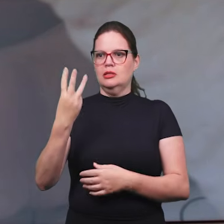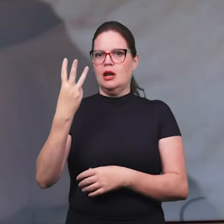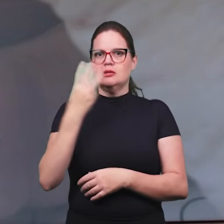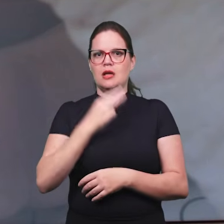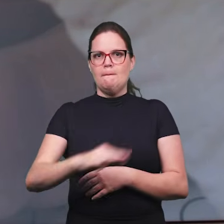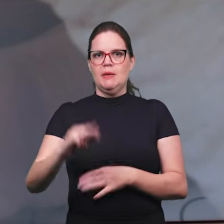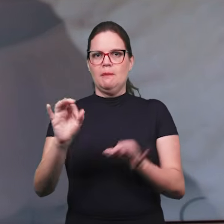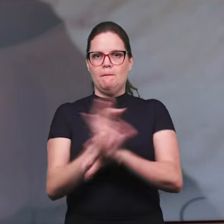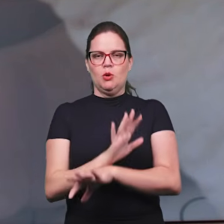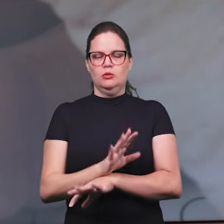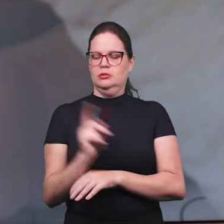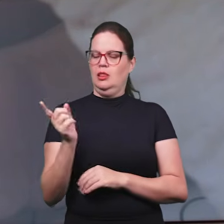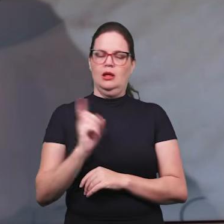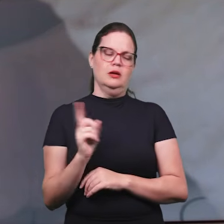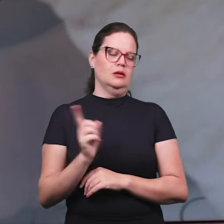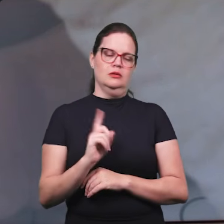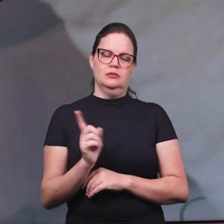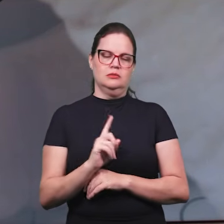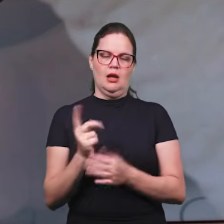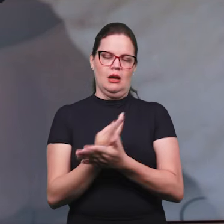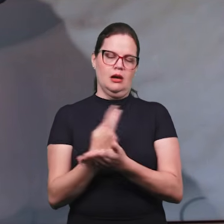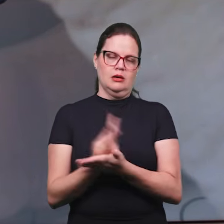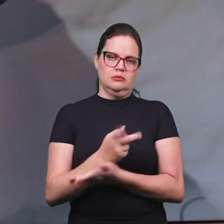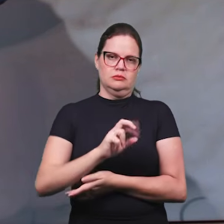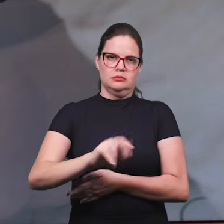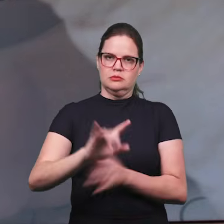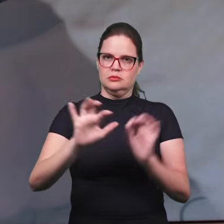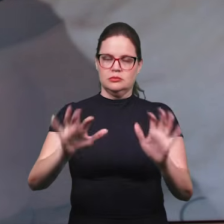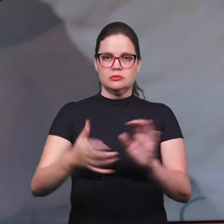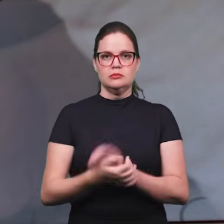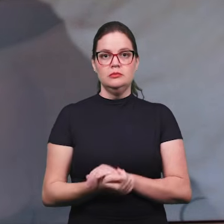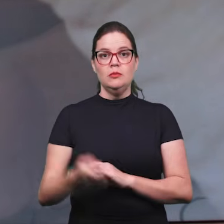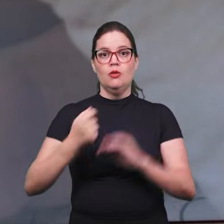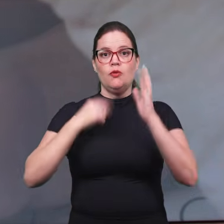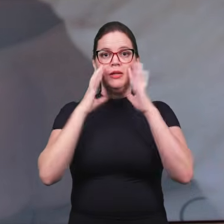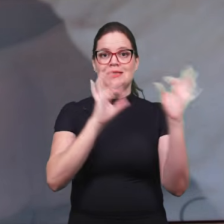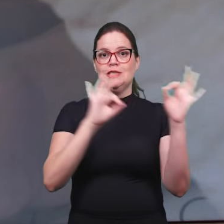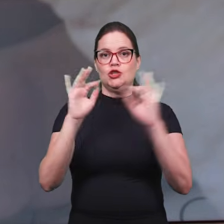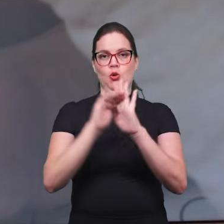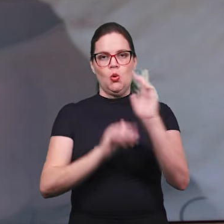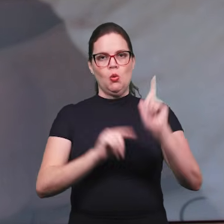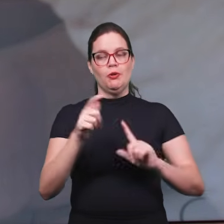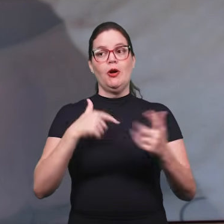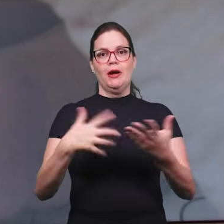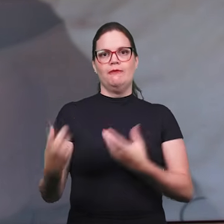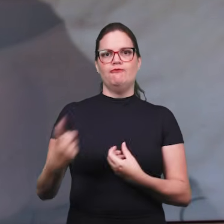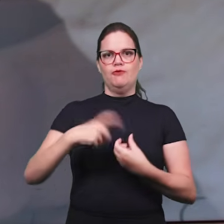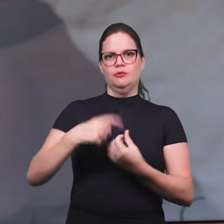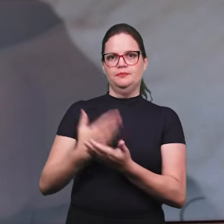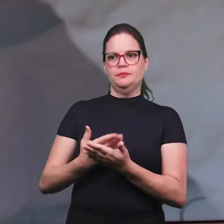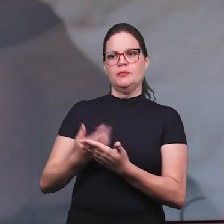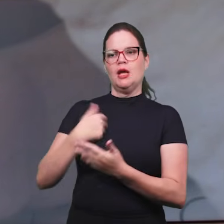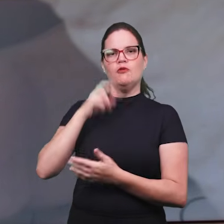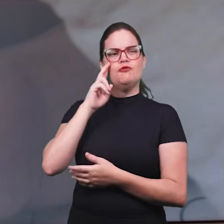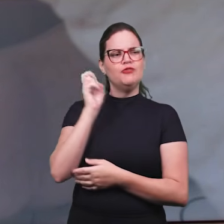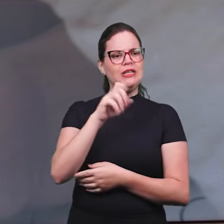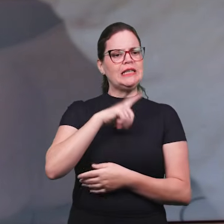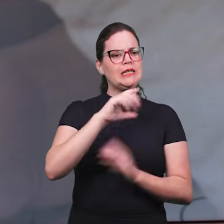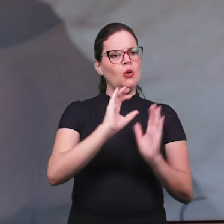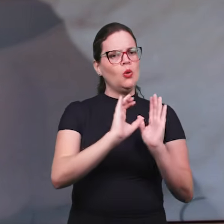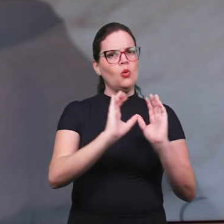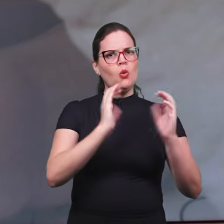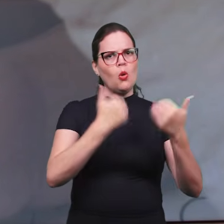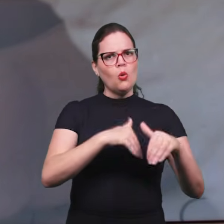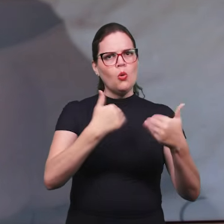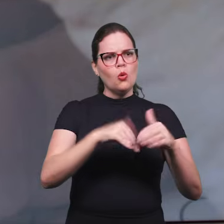meses em 3 semanas. Isso é um erro, tá? Eu vou agora assistir o programa, eu quero retomar, eu vi que tem um